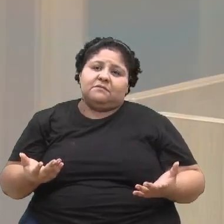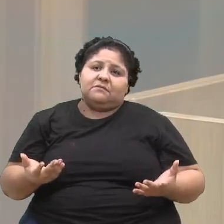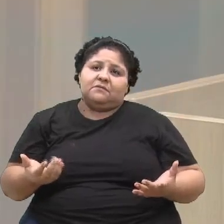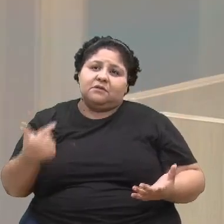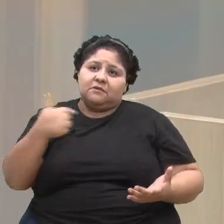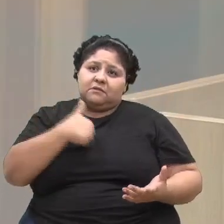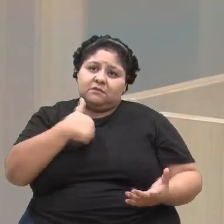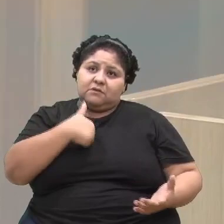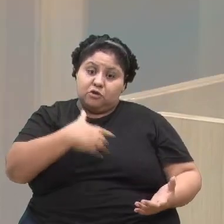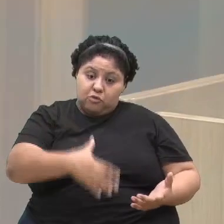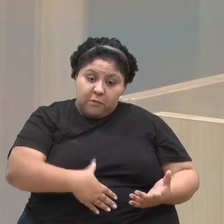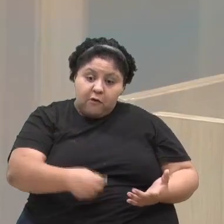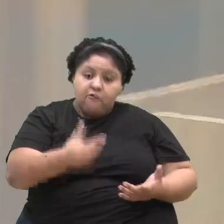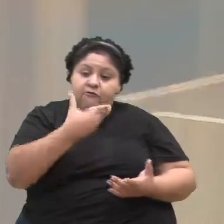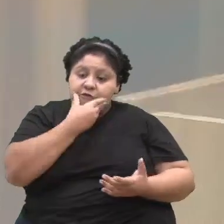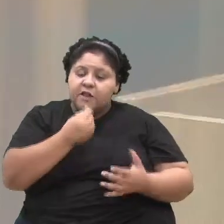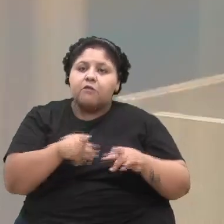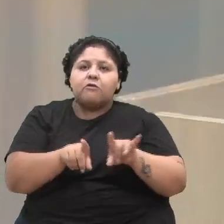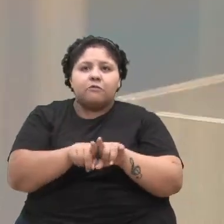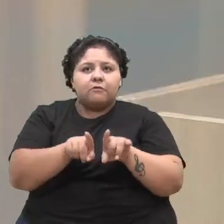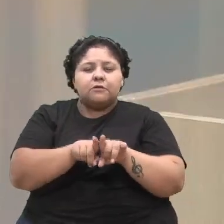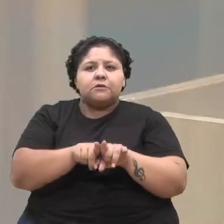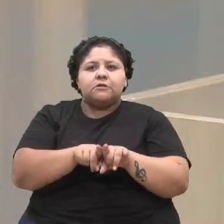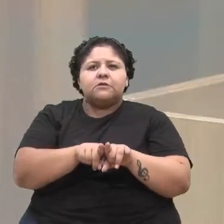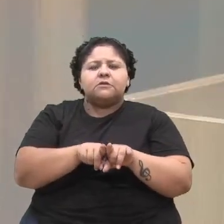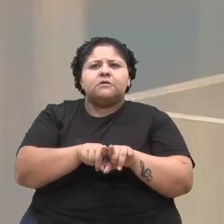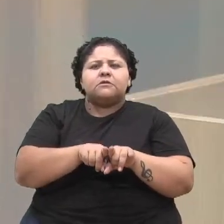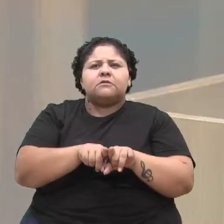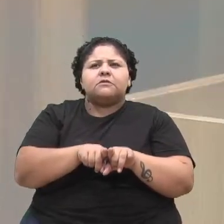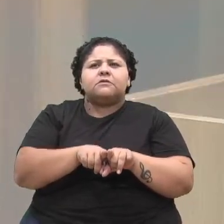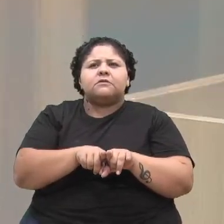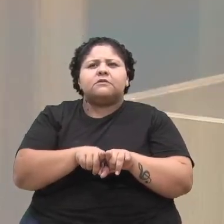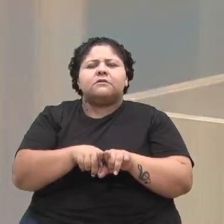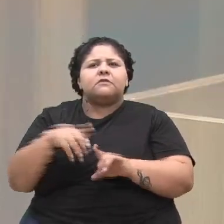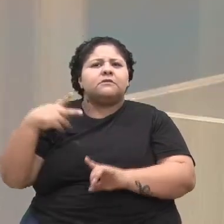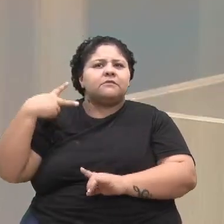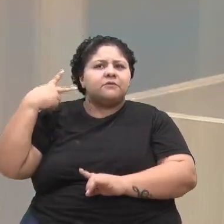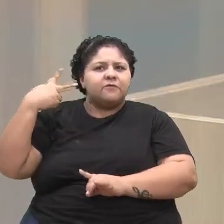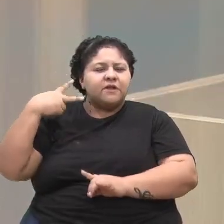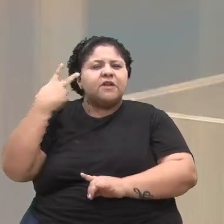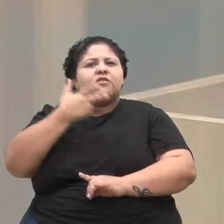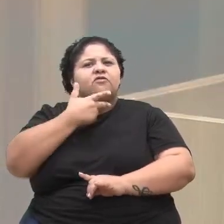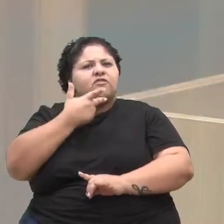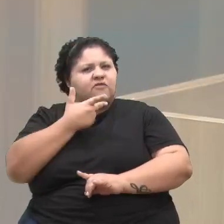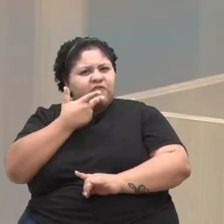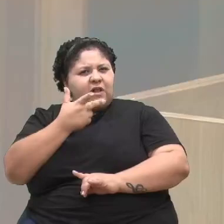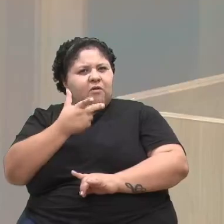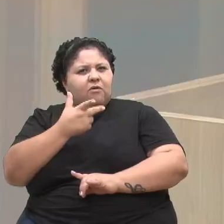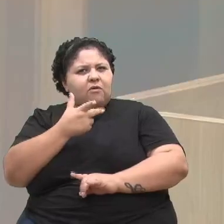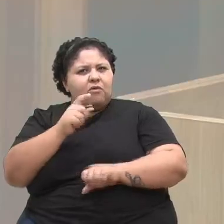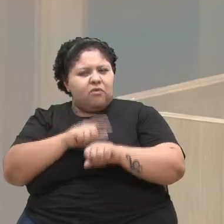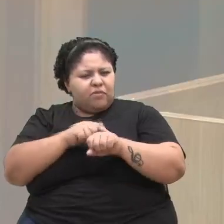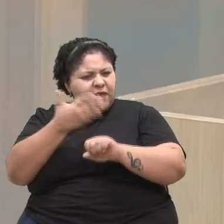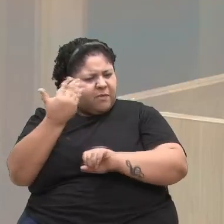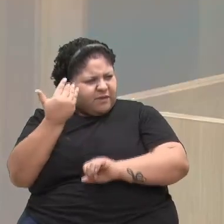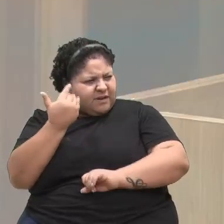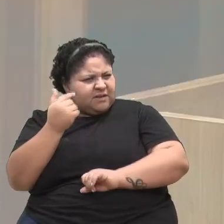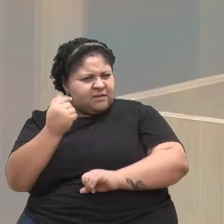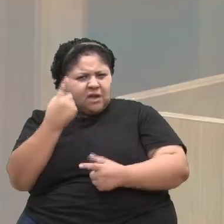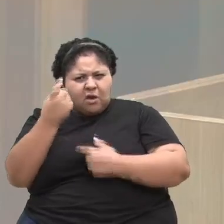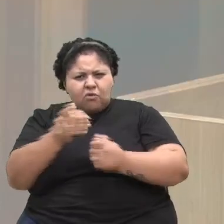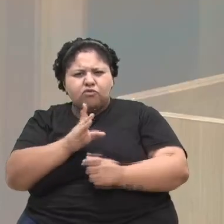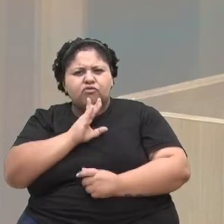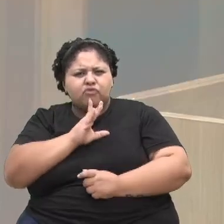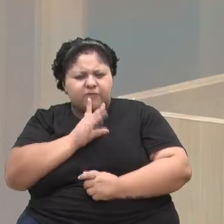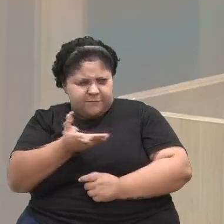meu filho também, esses dias ainda o vereador falou nele, alguns aqui conhecem ele. Ele é